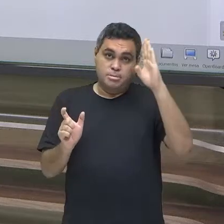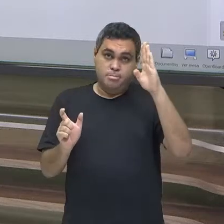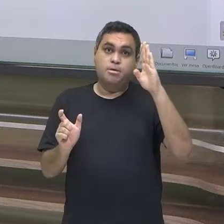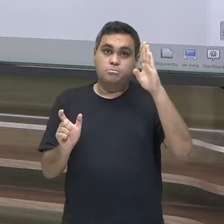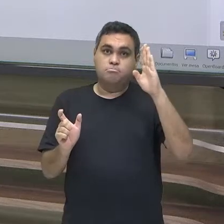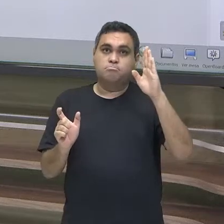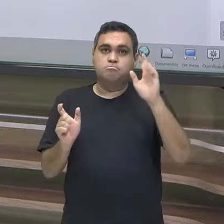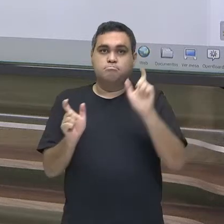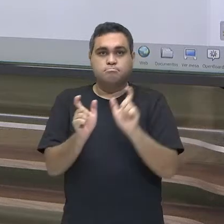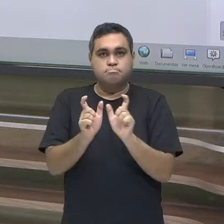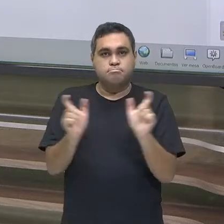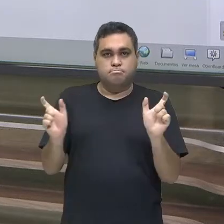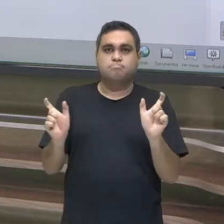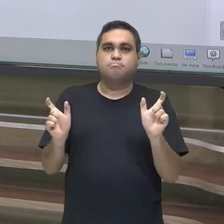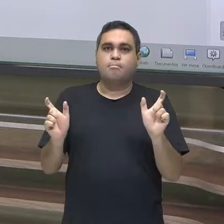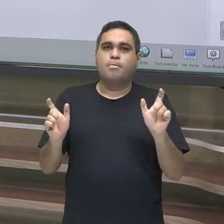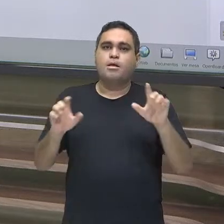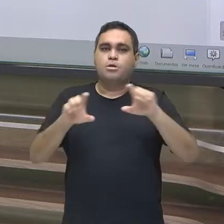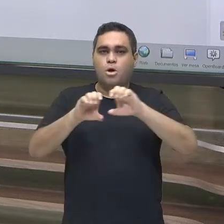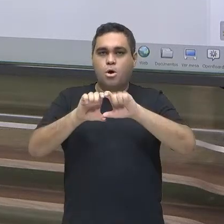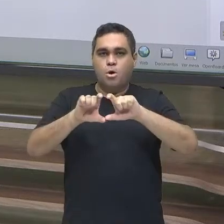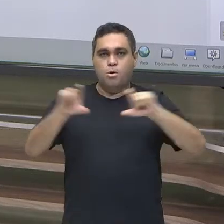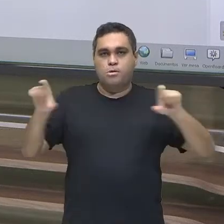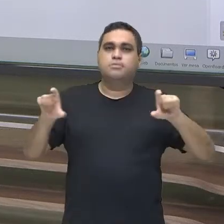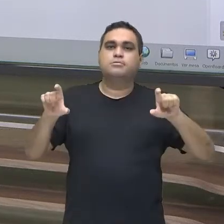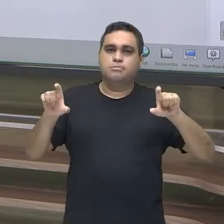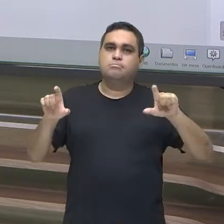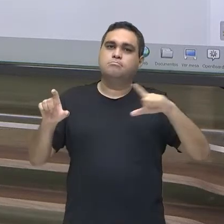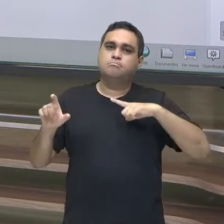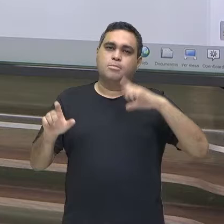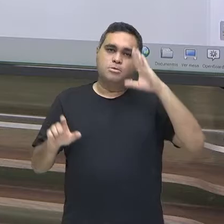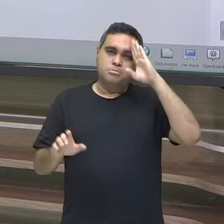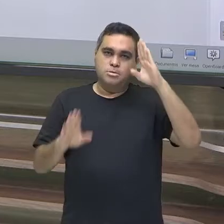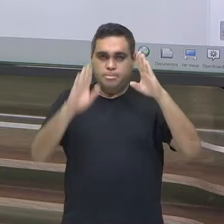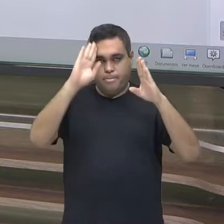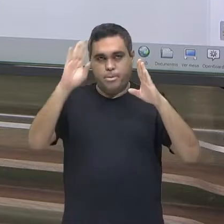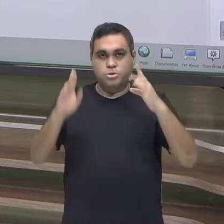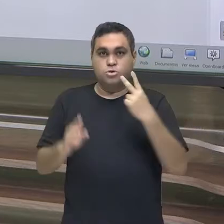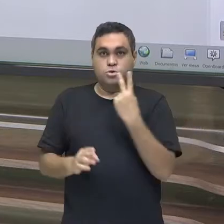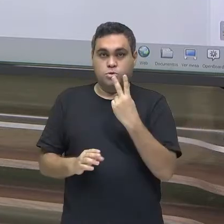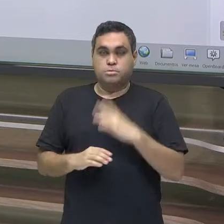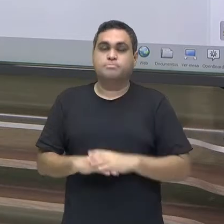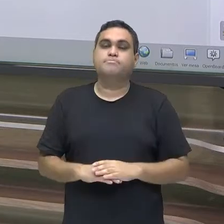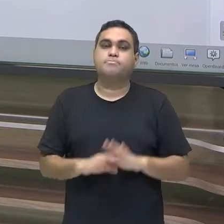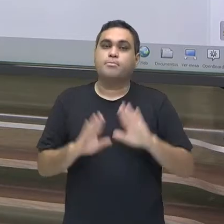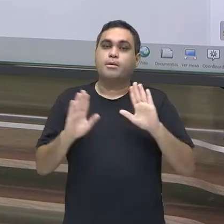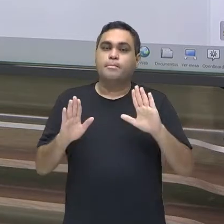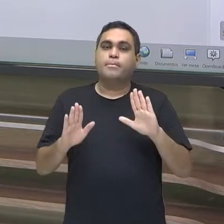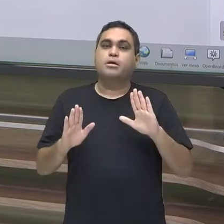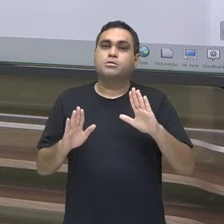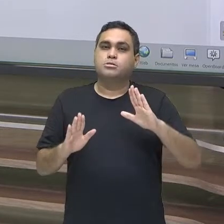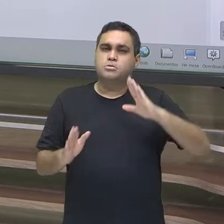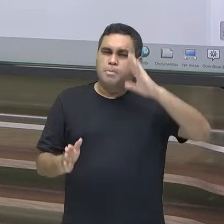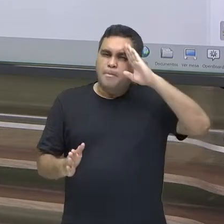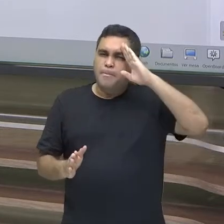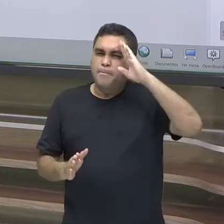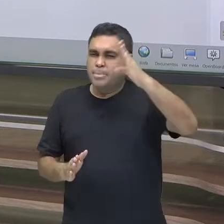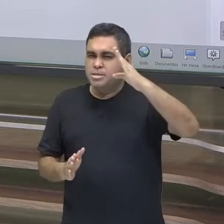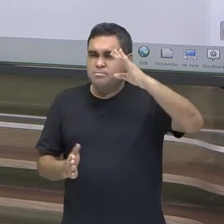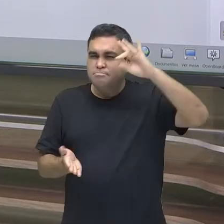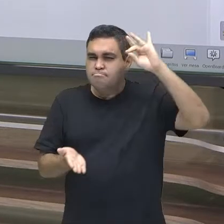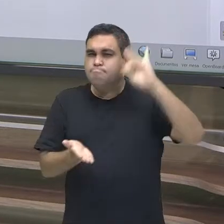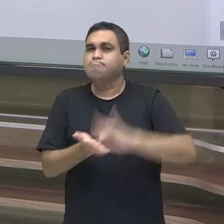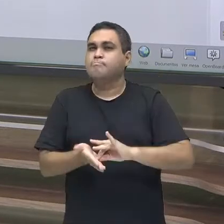dois termos que estruturam a oração, os dois fundamentais. Porém, fundamental de verdade, essencial